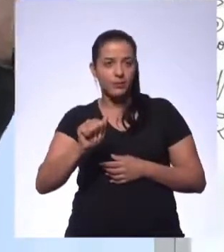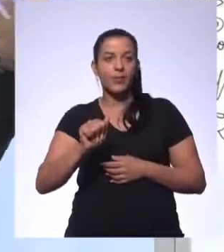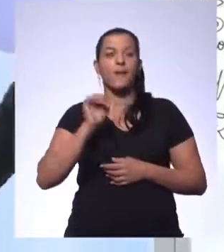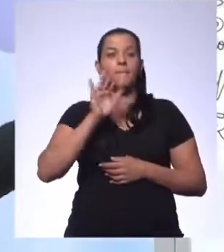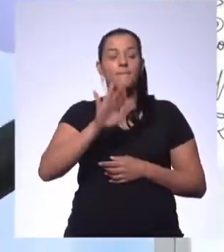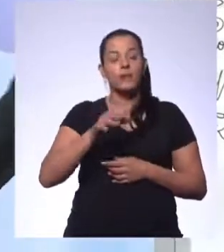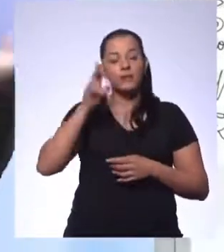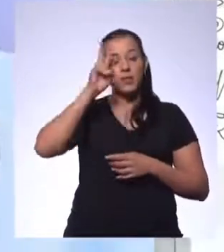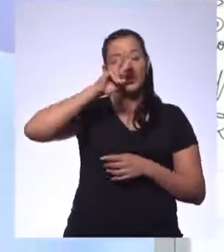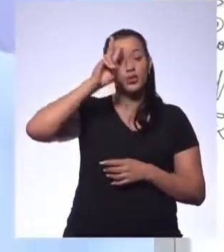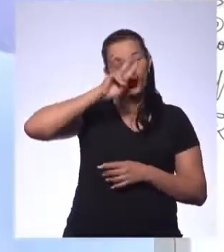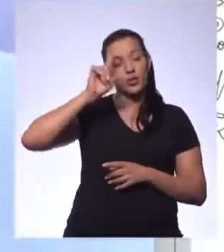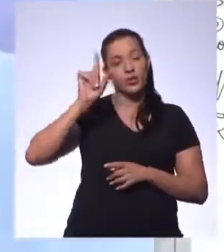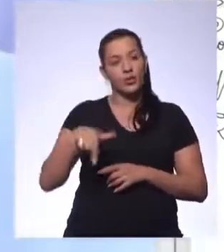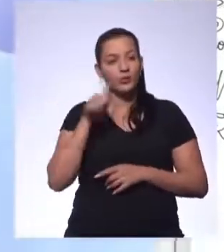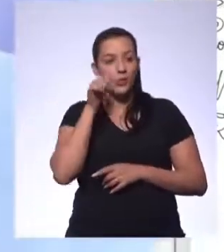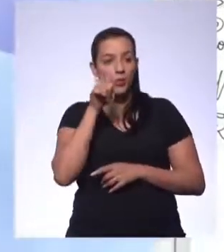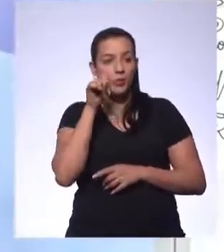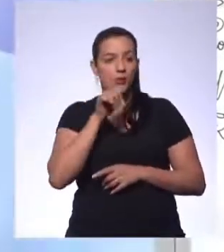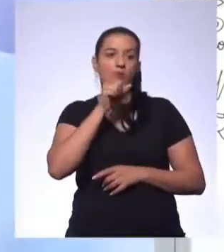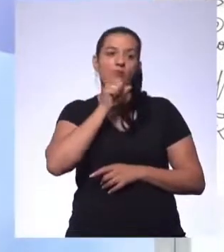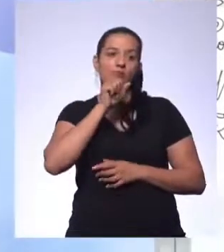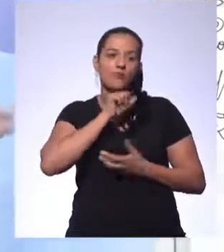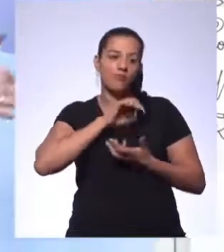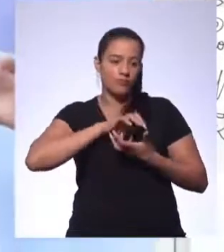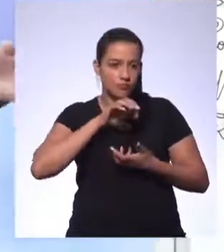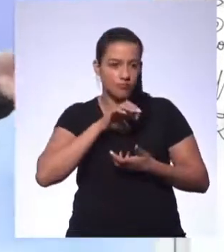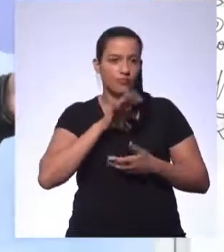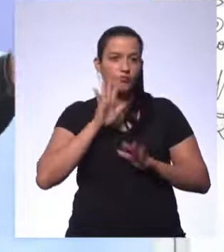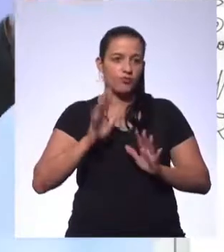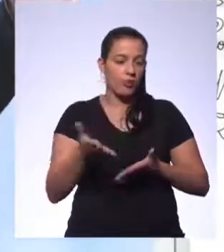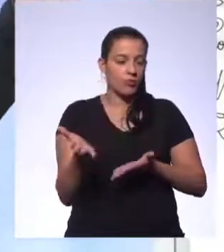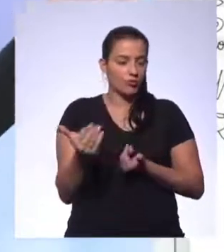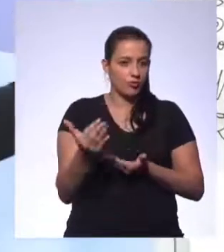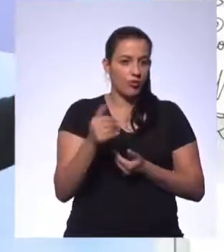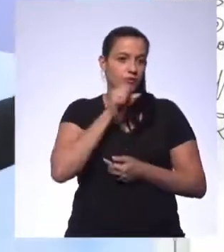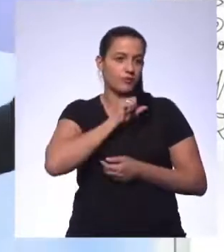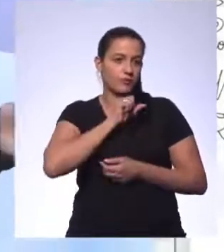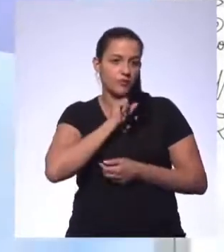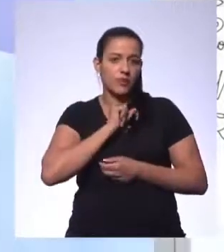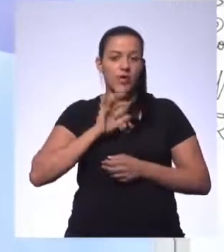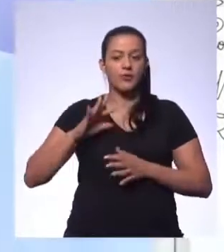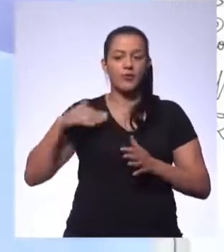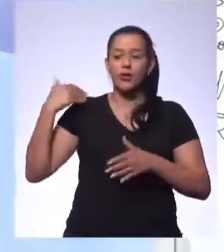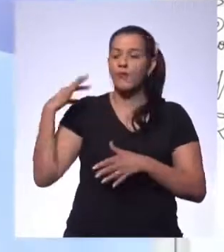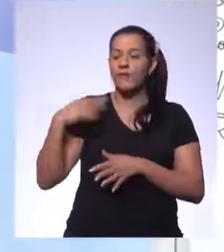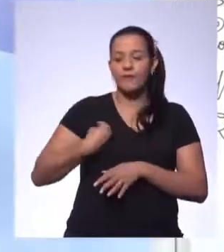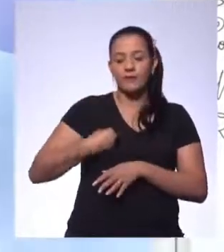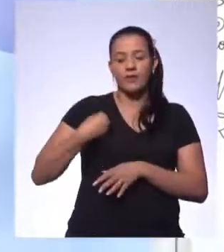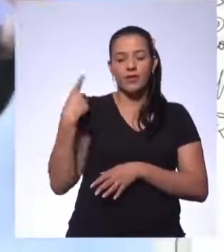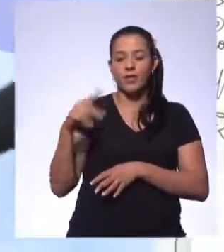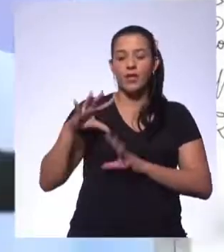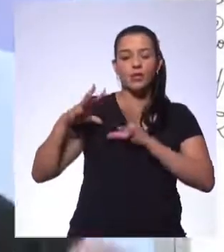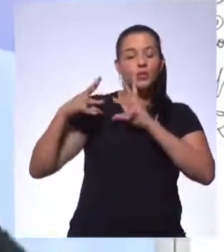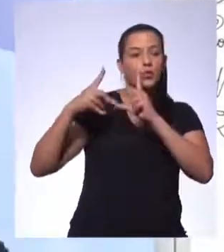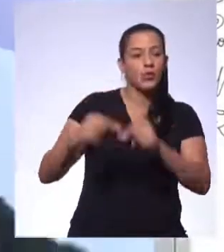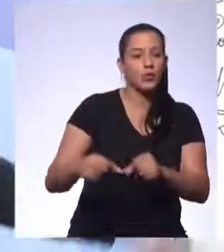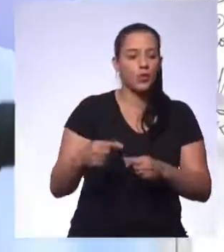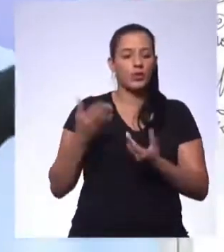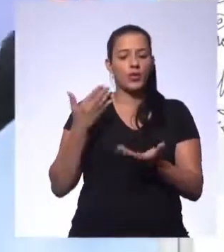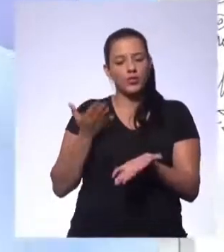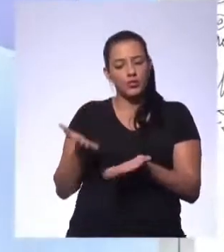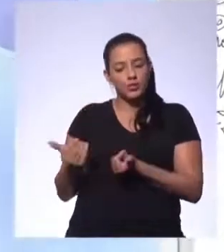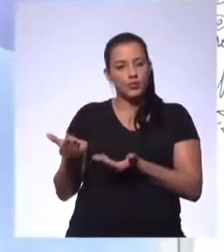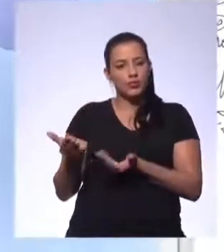que, né, no final da peça, ela já é uma jovem senhora, mas conta aí toda a trajetória de vida dela, desde que ela era